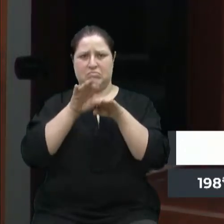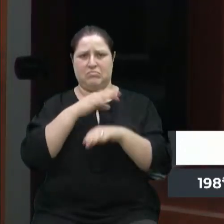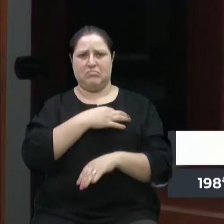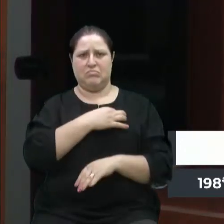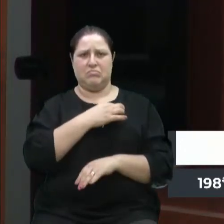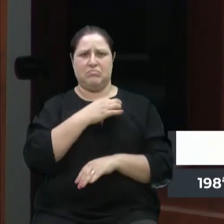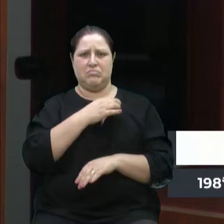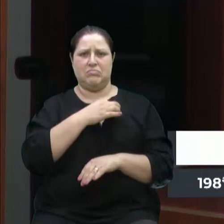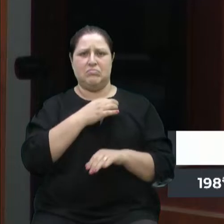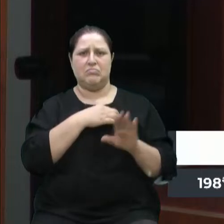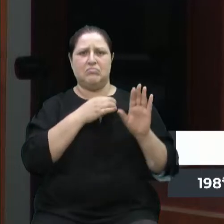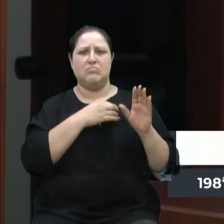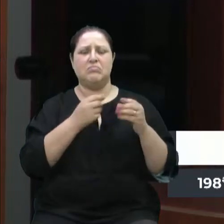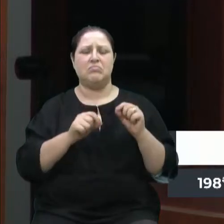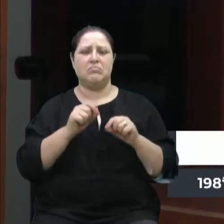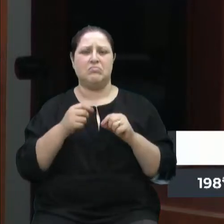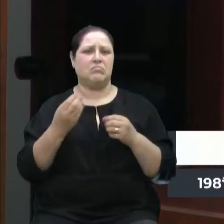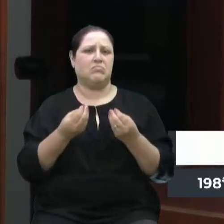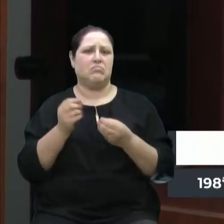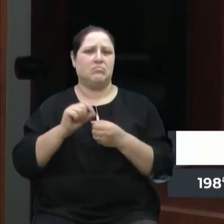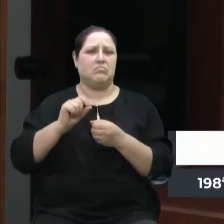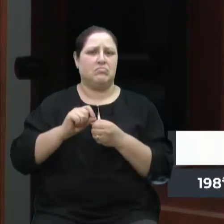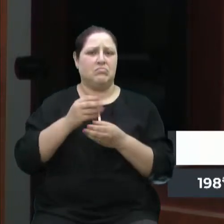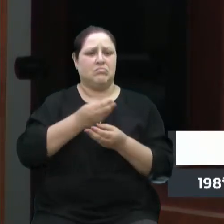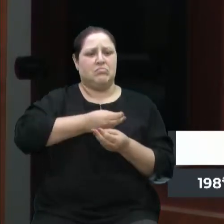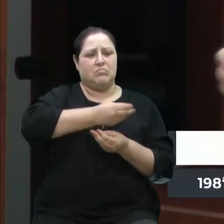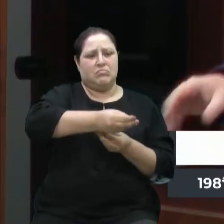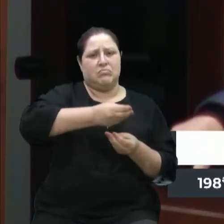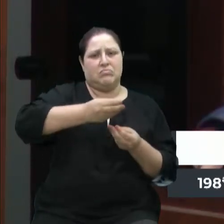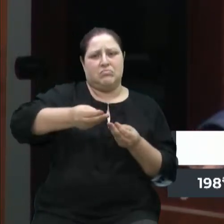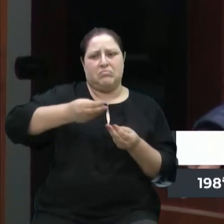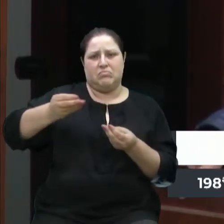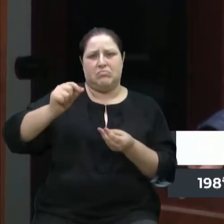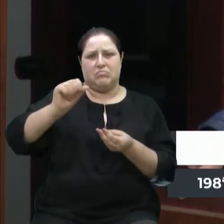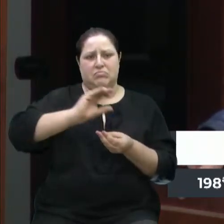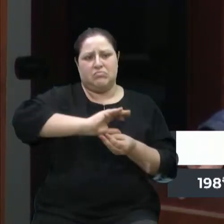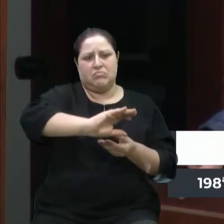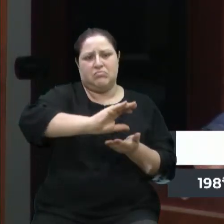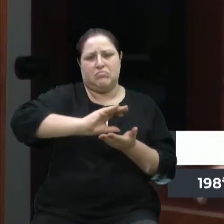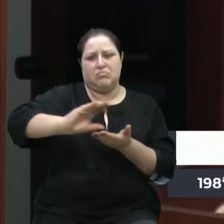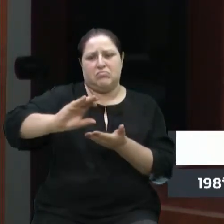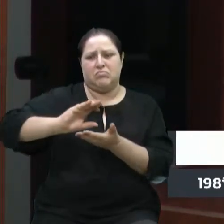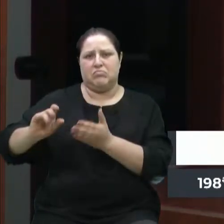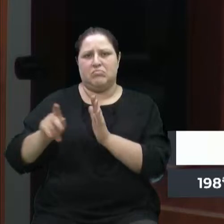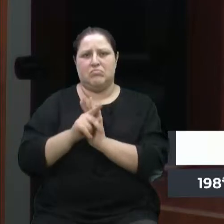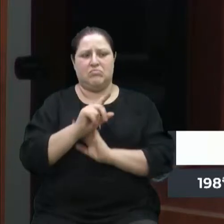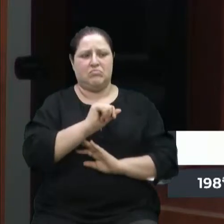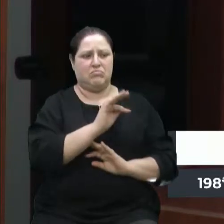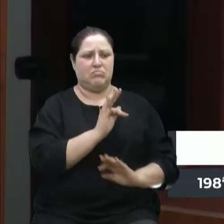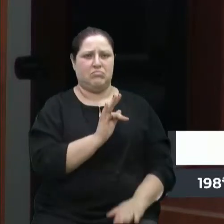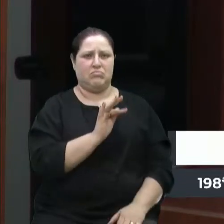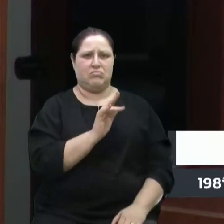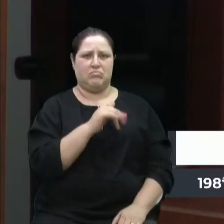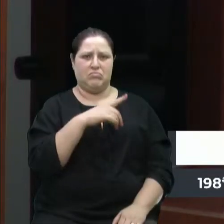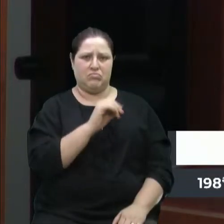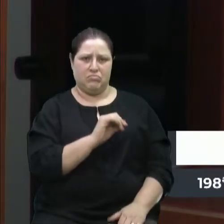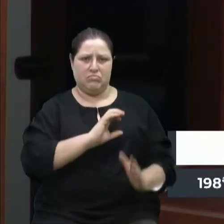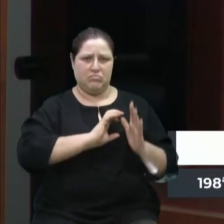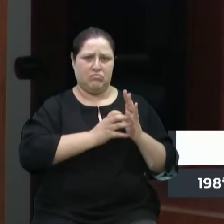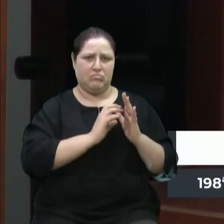candidaturas? Né? De que forma está sendo feita essa distribuição de recursos do fundo partidário? Eu